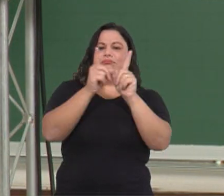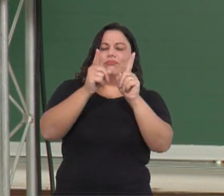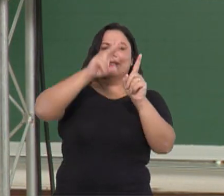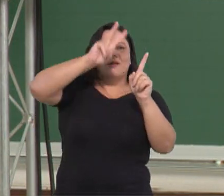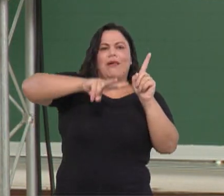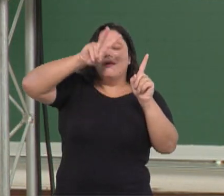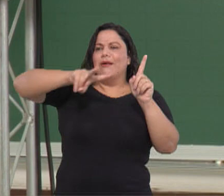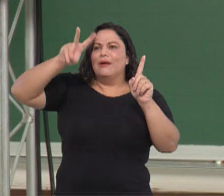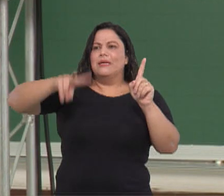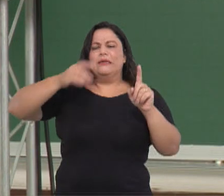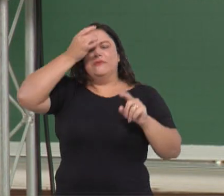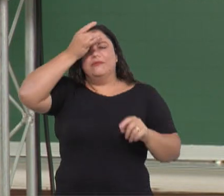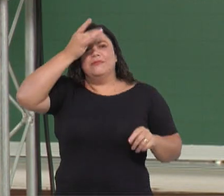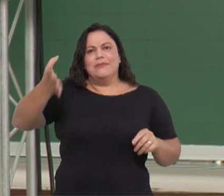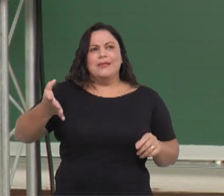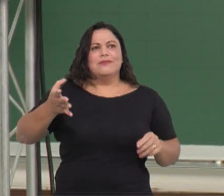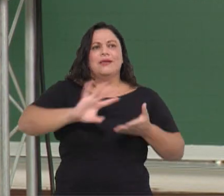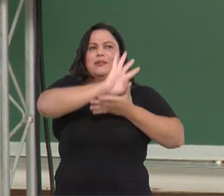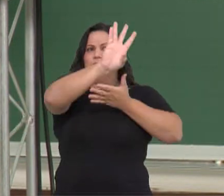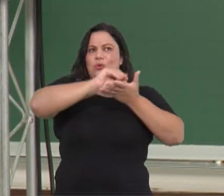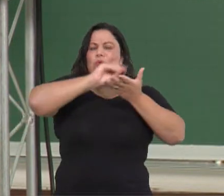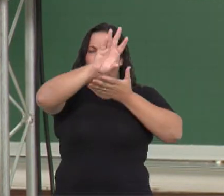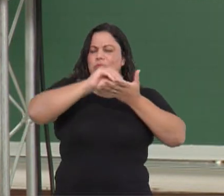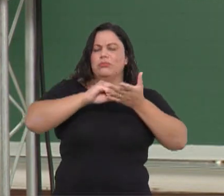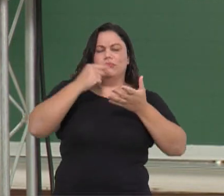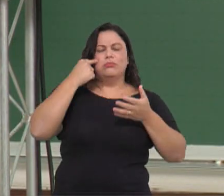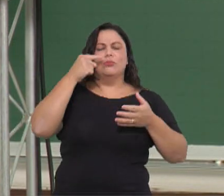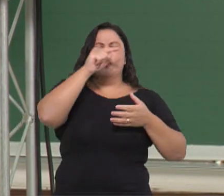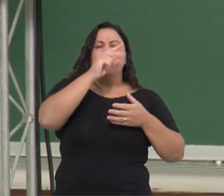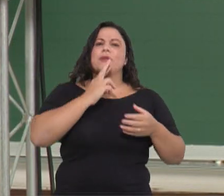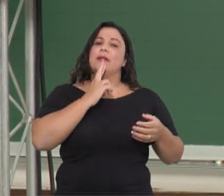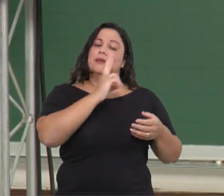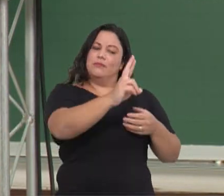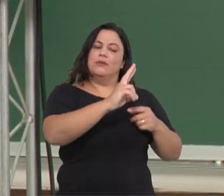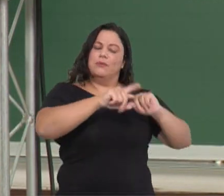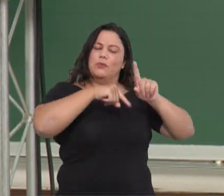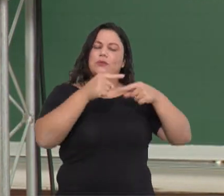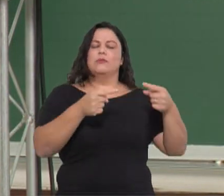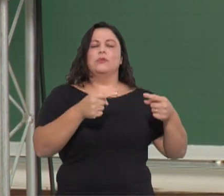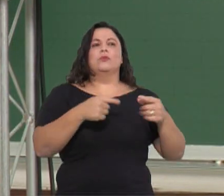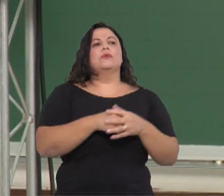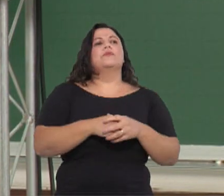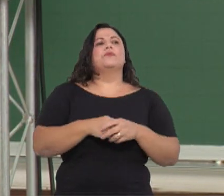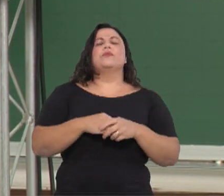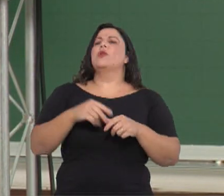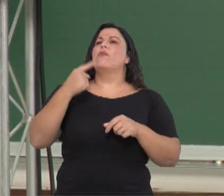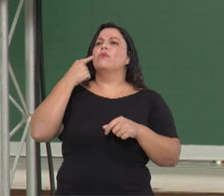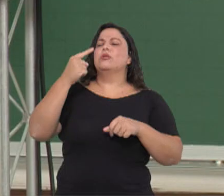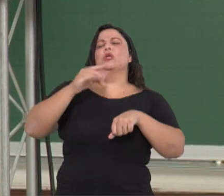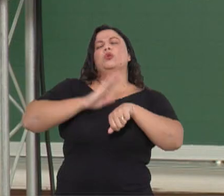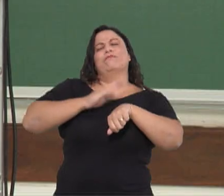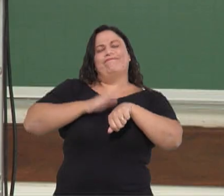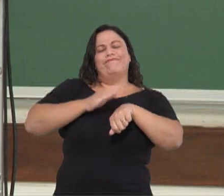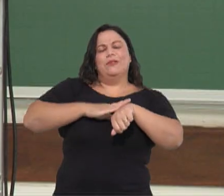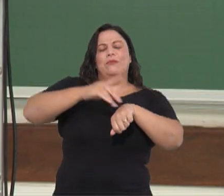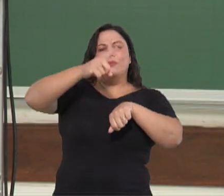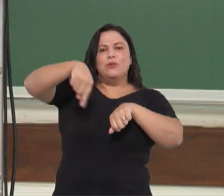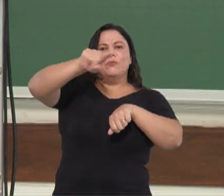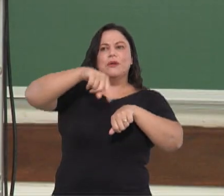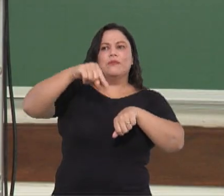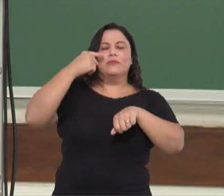os períodos, fique mais fácil para você chegar na resposta. Vou deixar um tempinho para